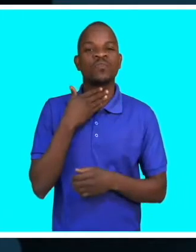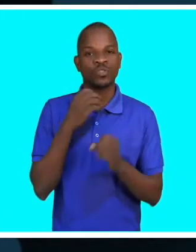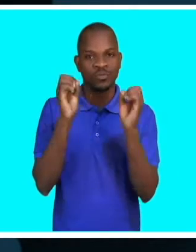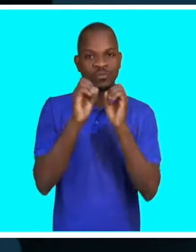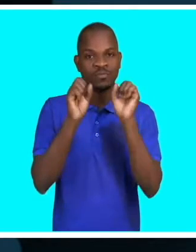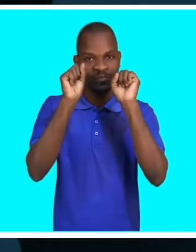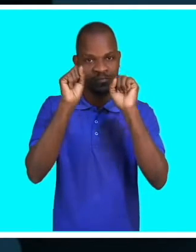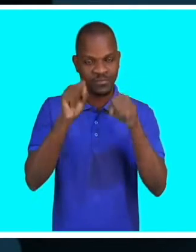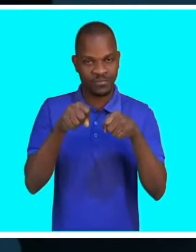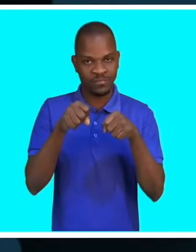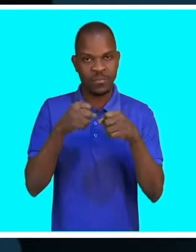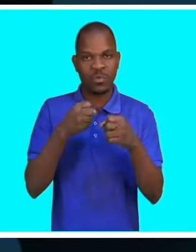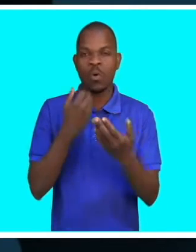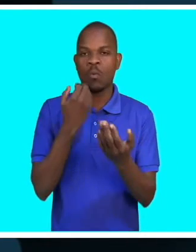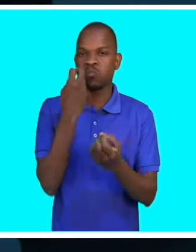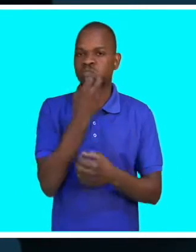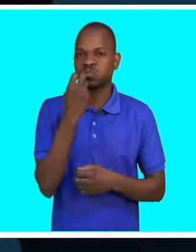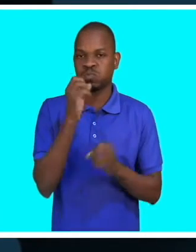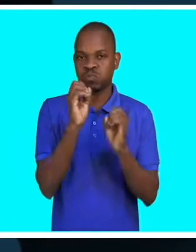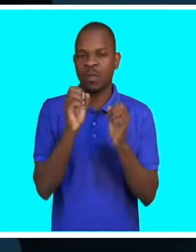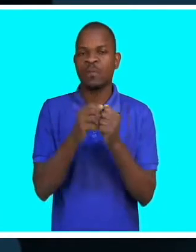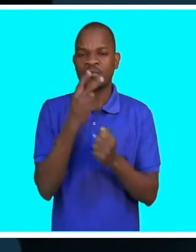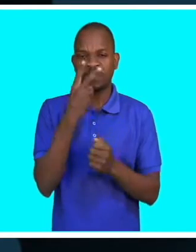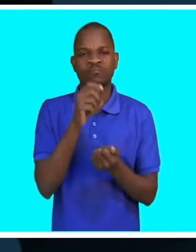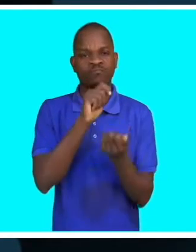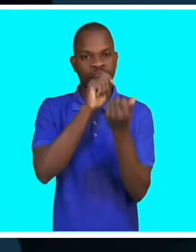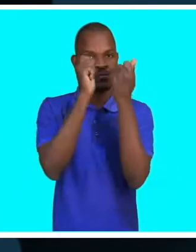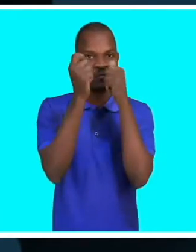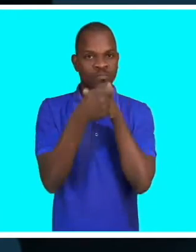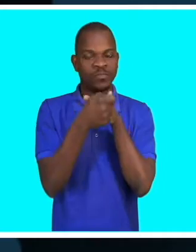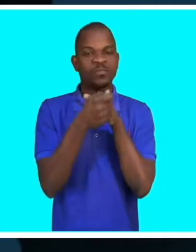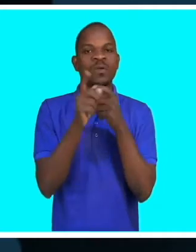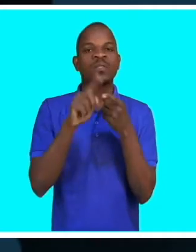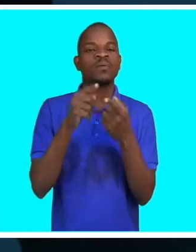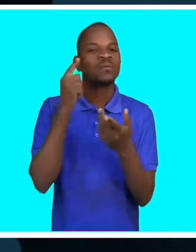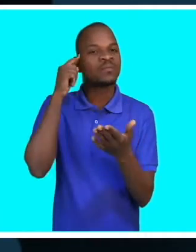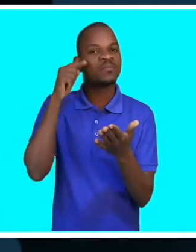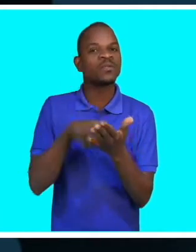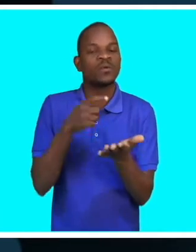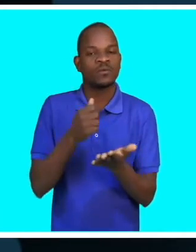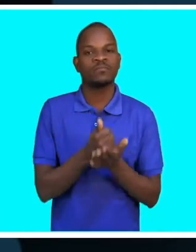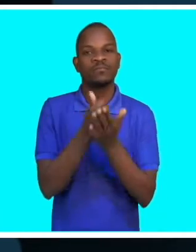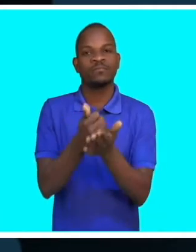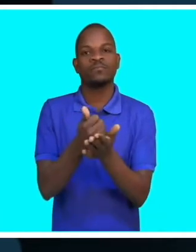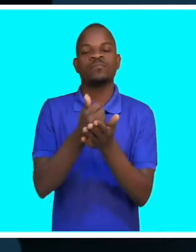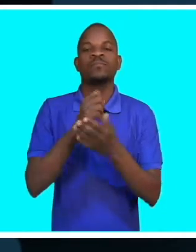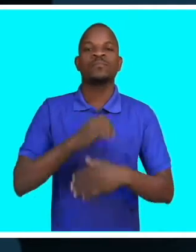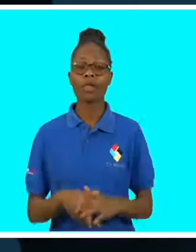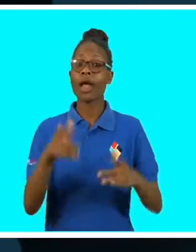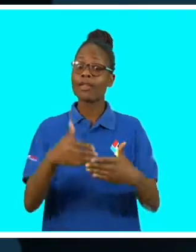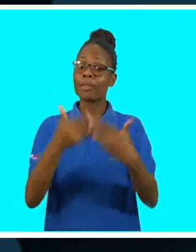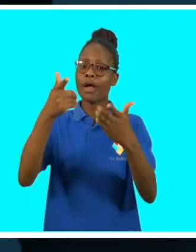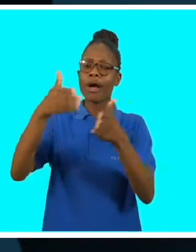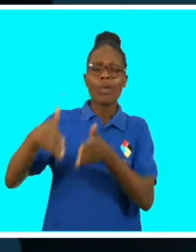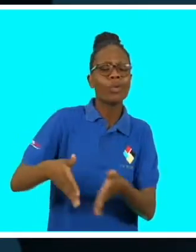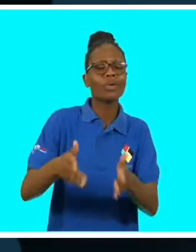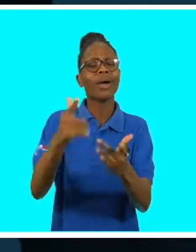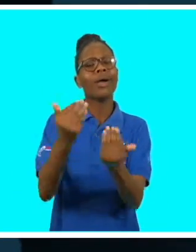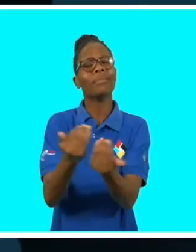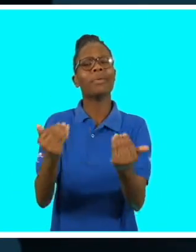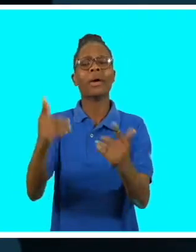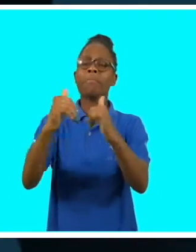precisam necessariamente de falar, mas só o facto de verem, não é? Já muda qualquer coisa. É mais um estímulo que elas estão a receber. O momento não